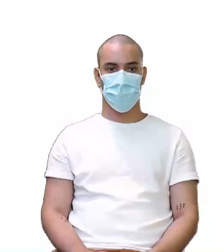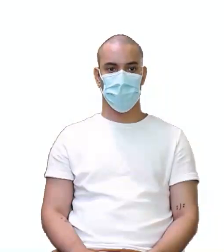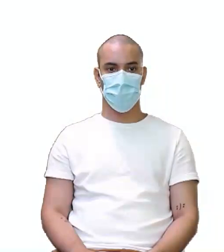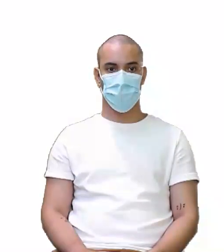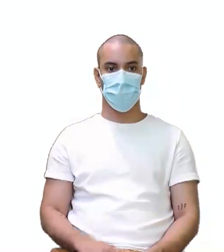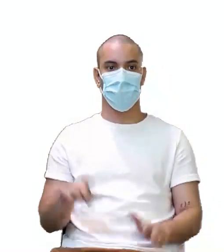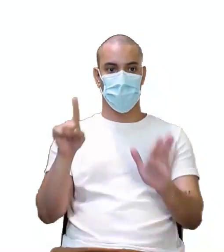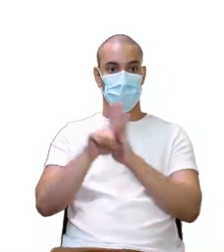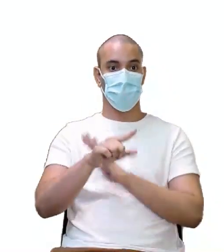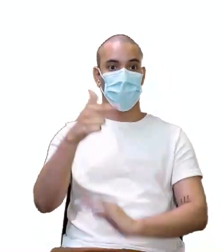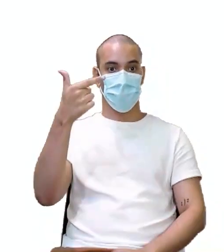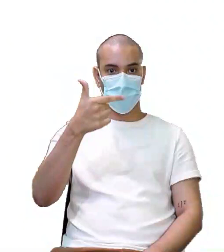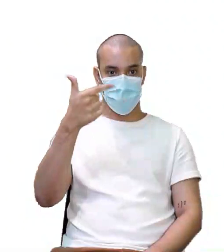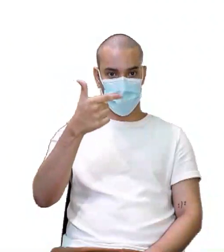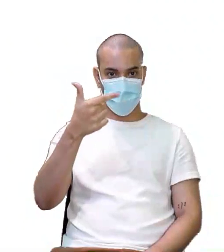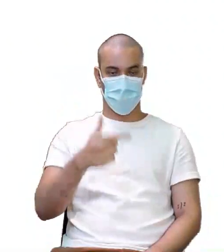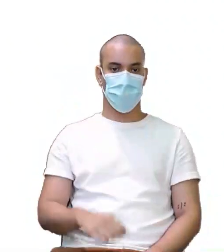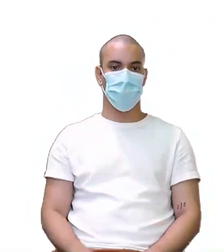Questão 2.